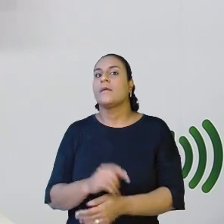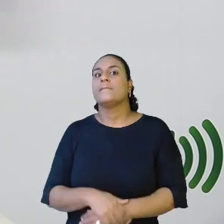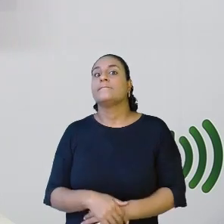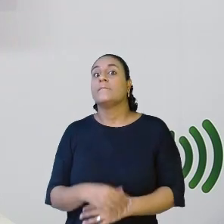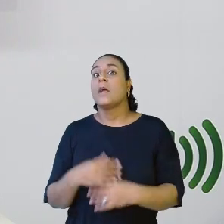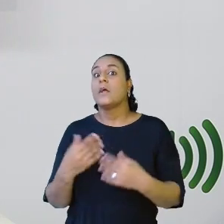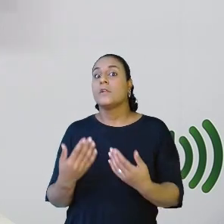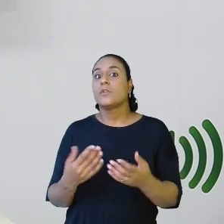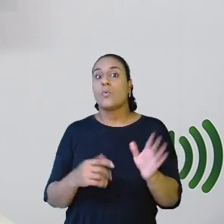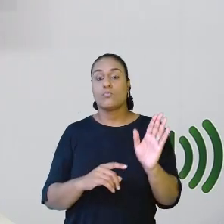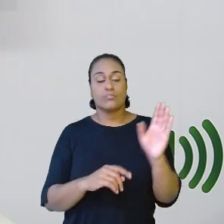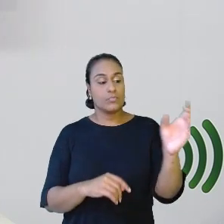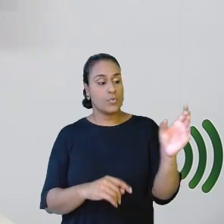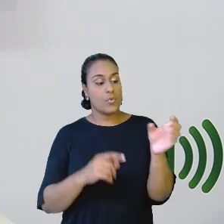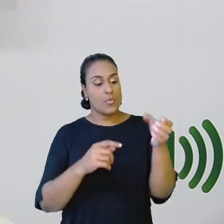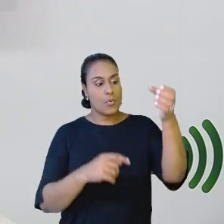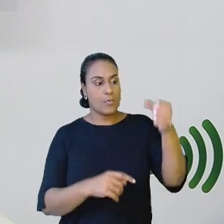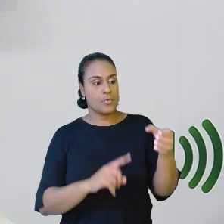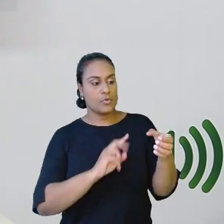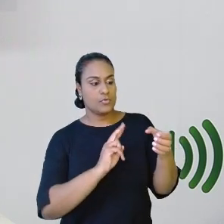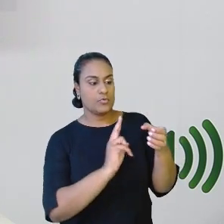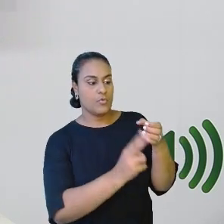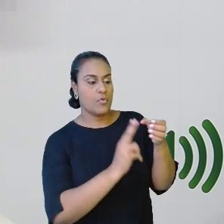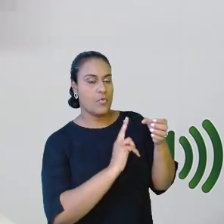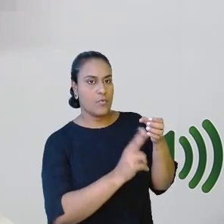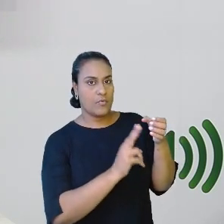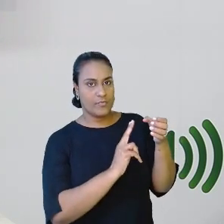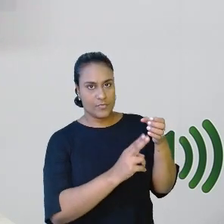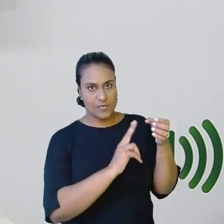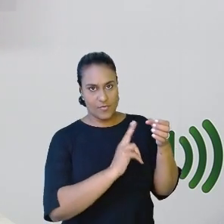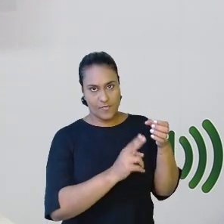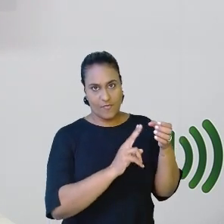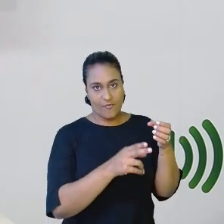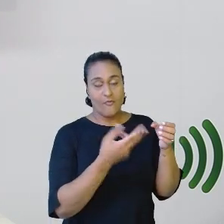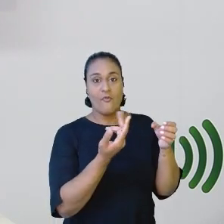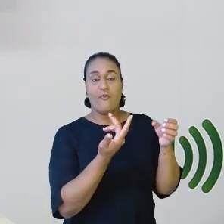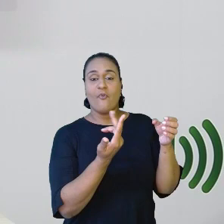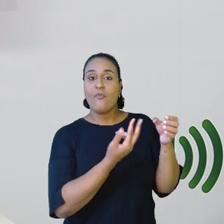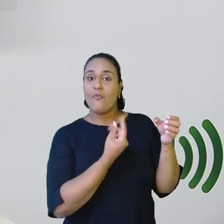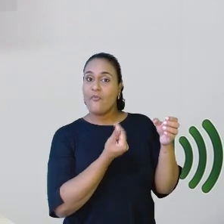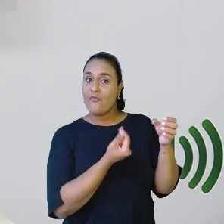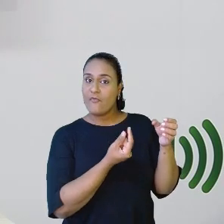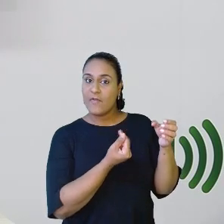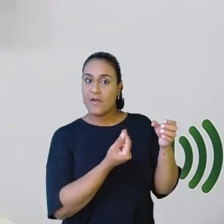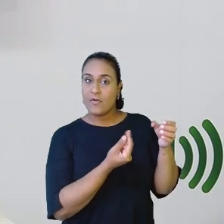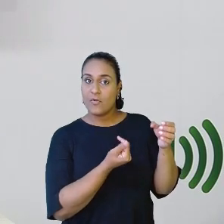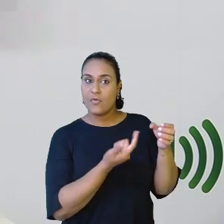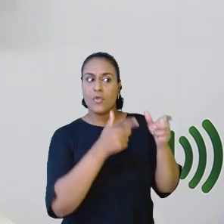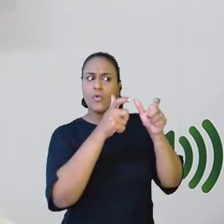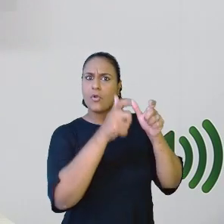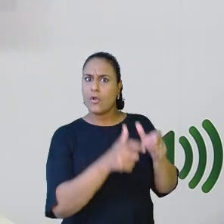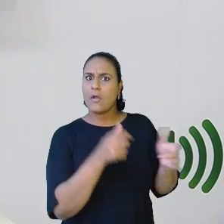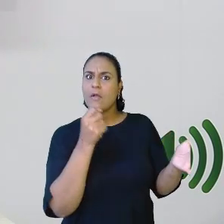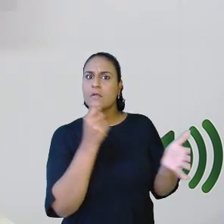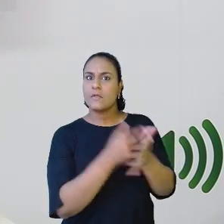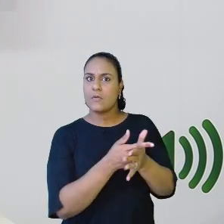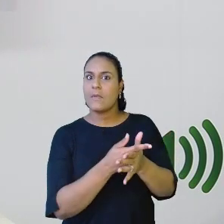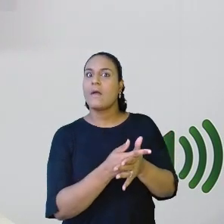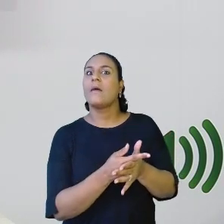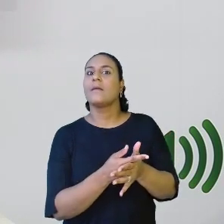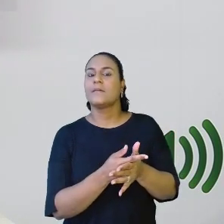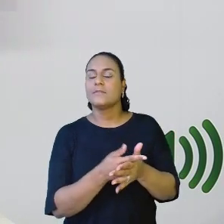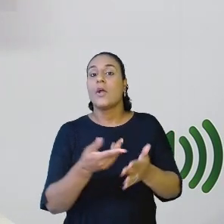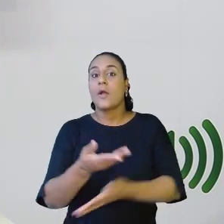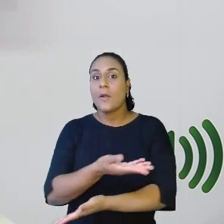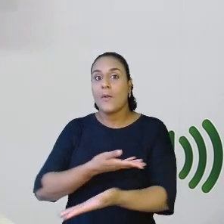produto, escreva o valor e o local onde vocês compraram. compartilhe a sua relação,